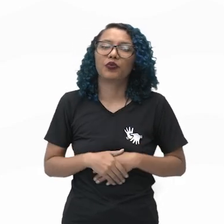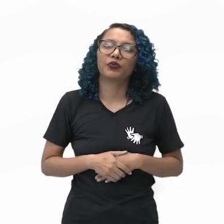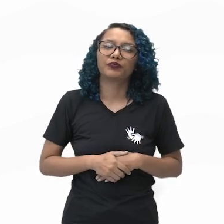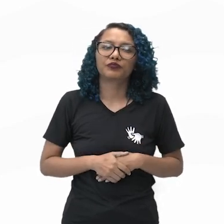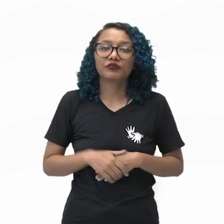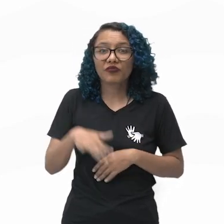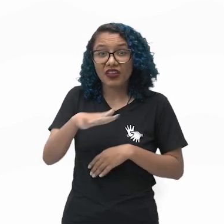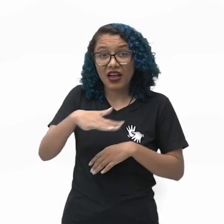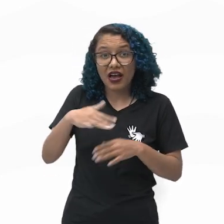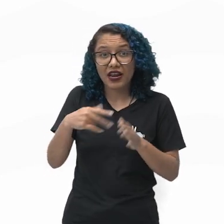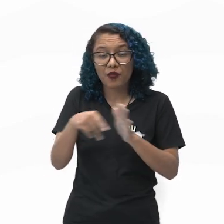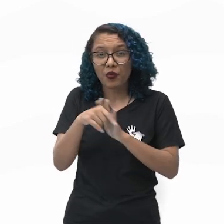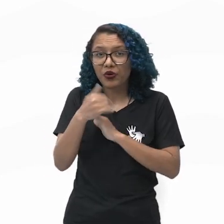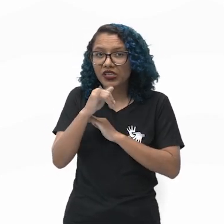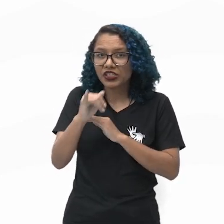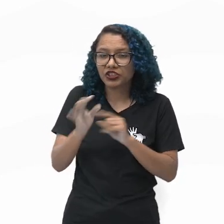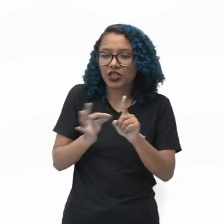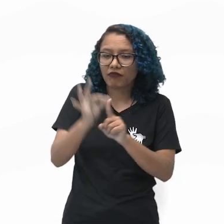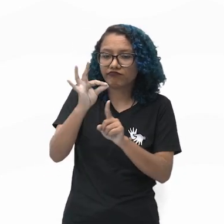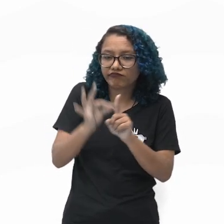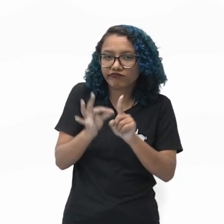utilizando de